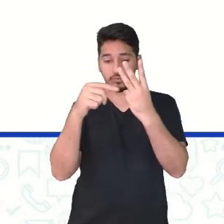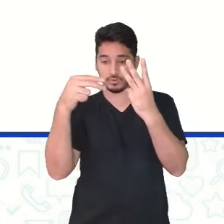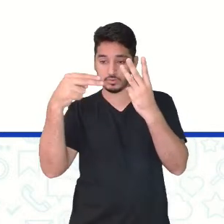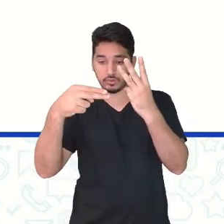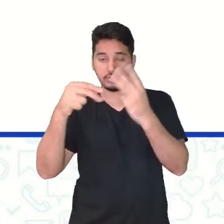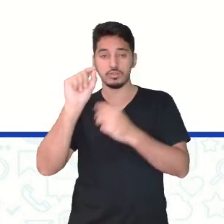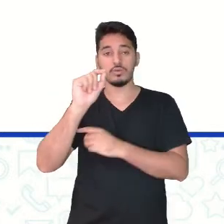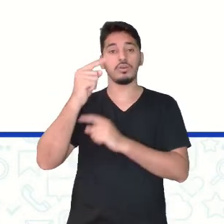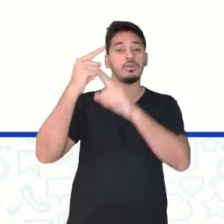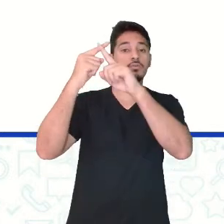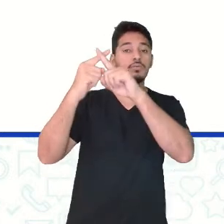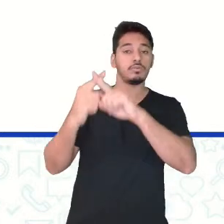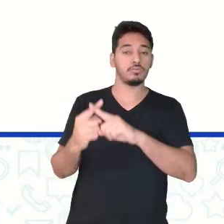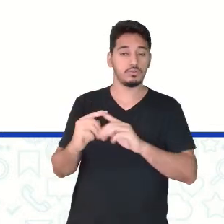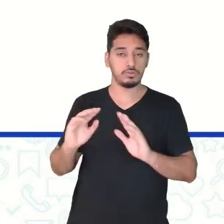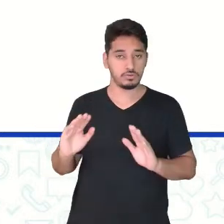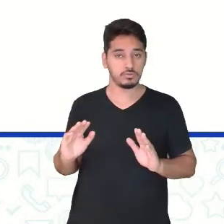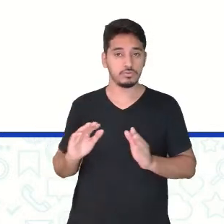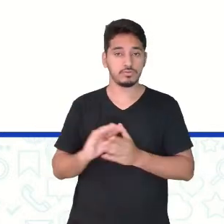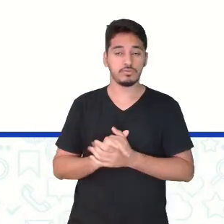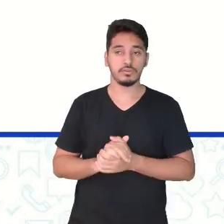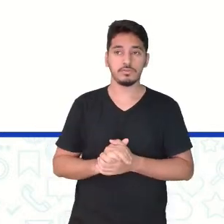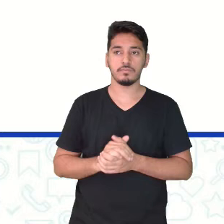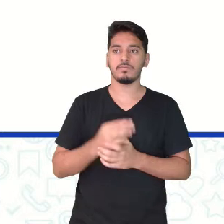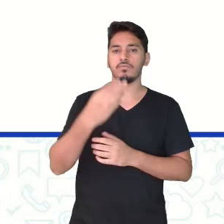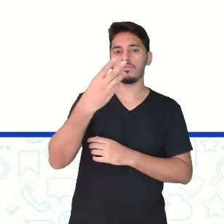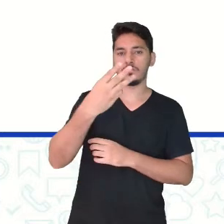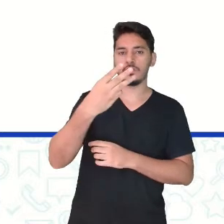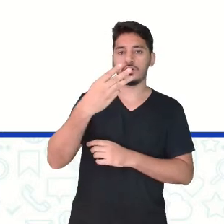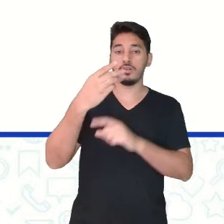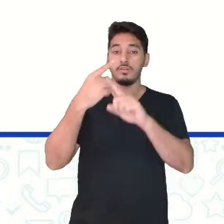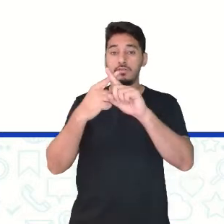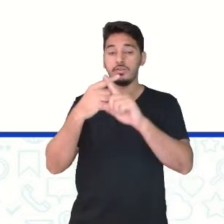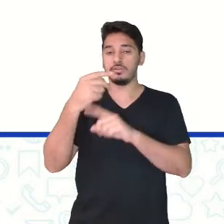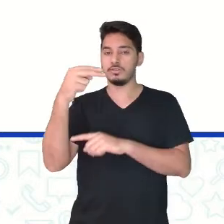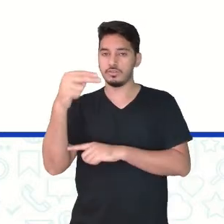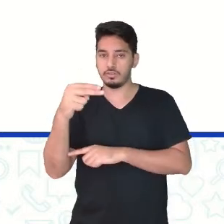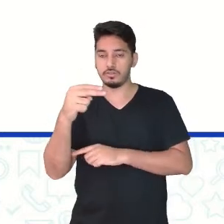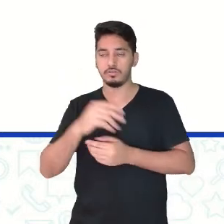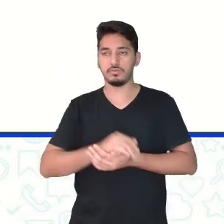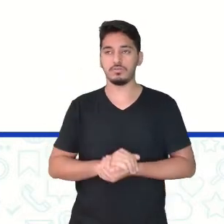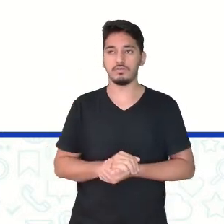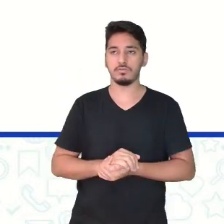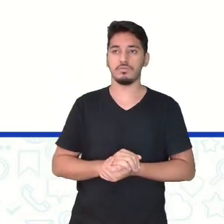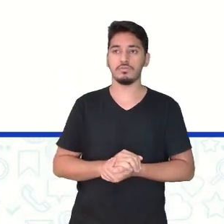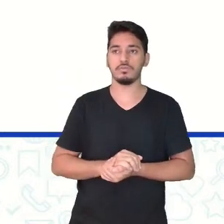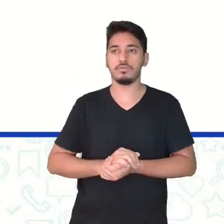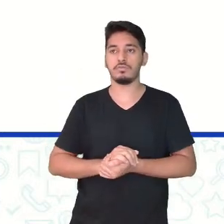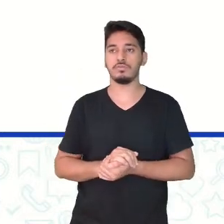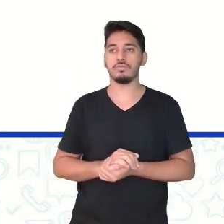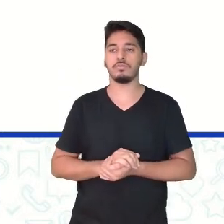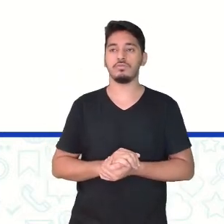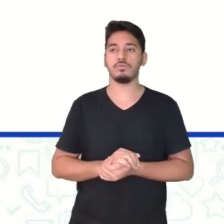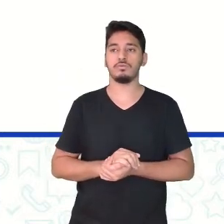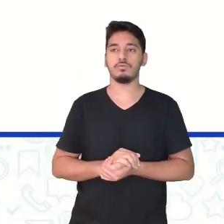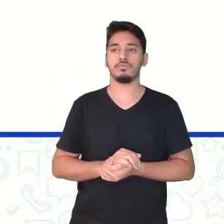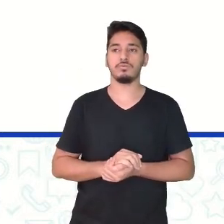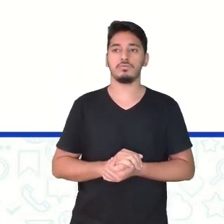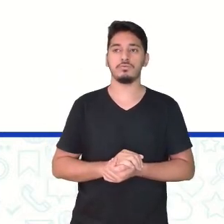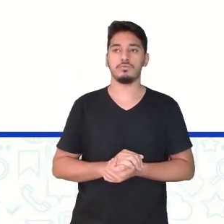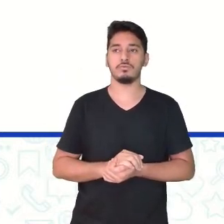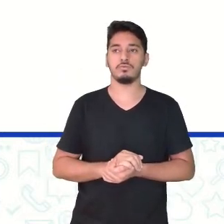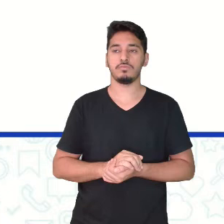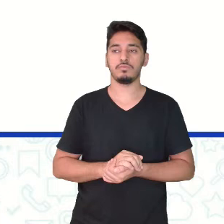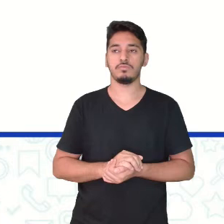está multiplicando. Então, 3 vezes o valor da figura. Então, quando eu digo 3n, eu estou dizendo o